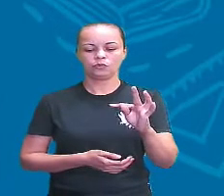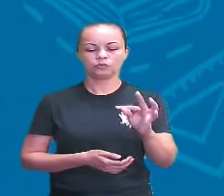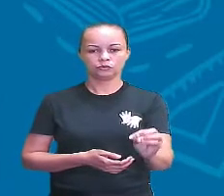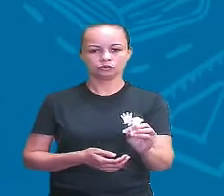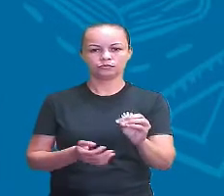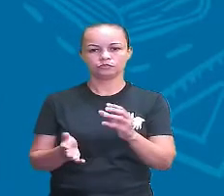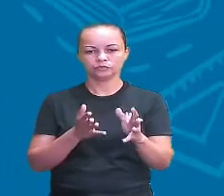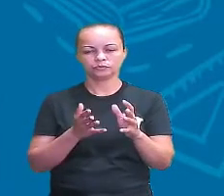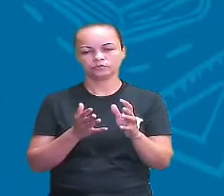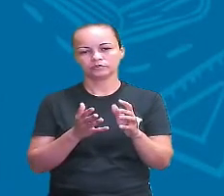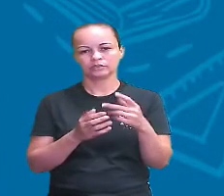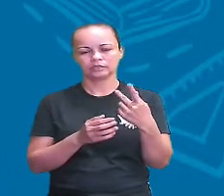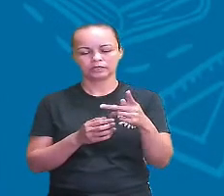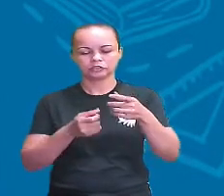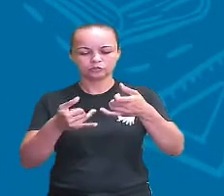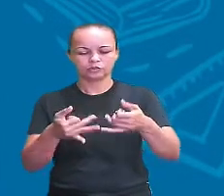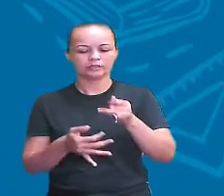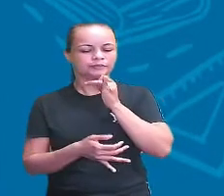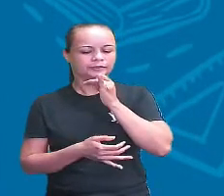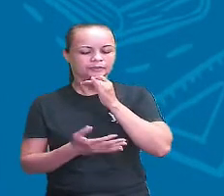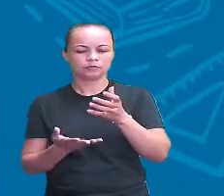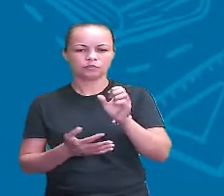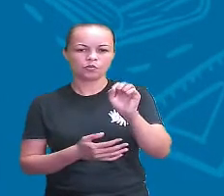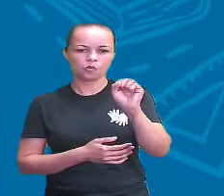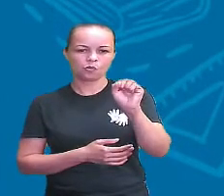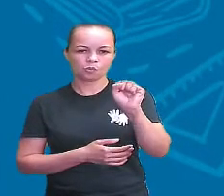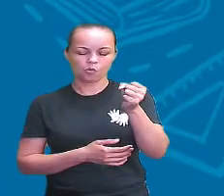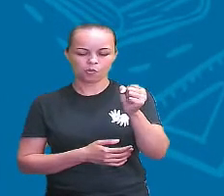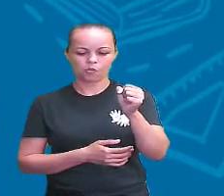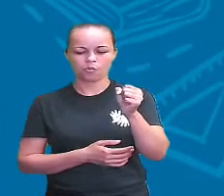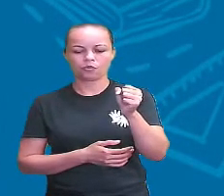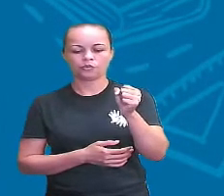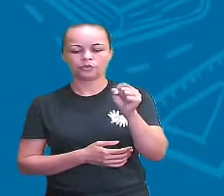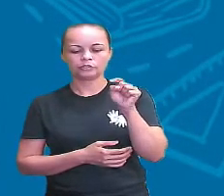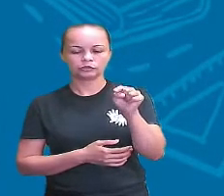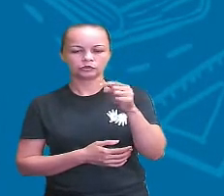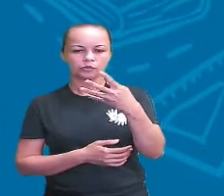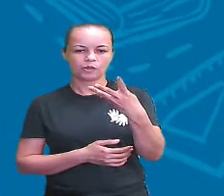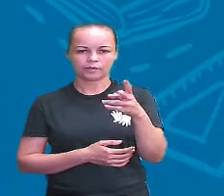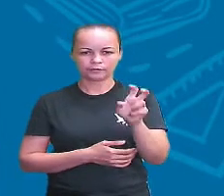aí no exemplo, 8h45, podemos falar it's